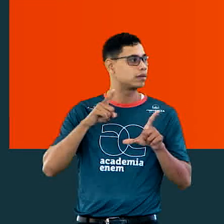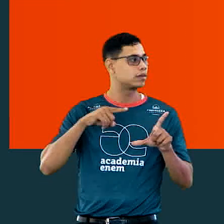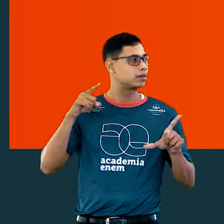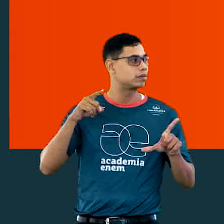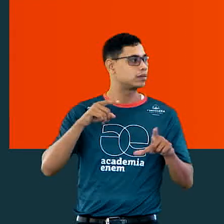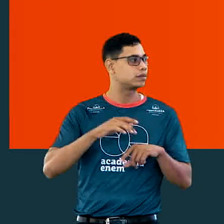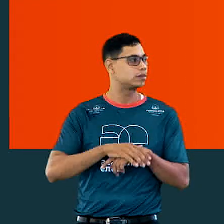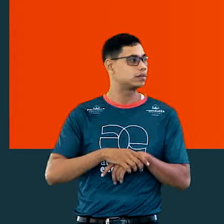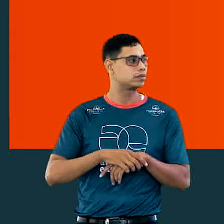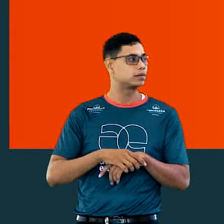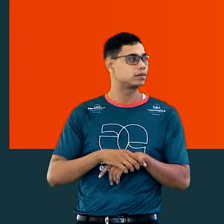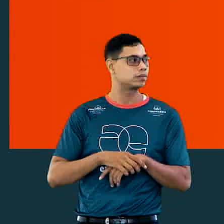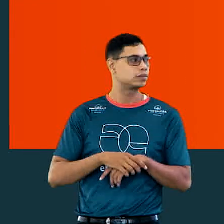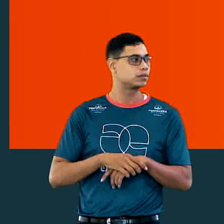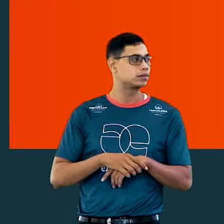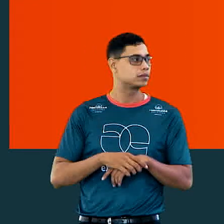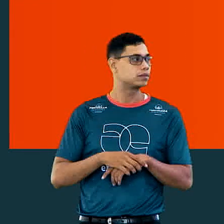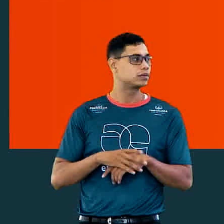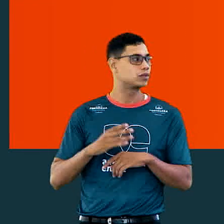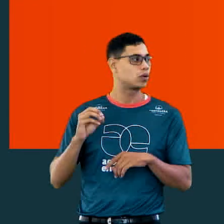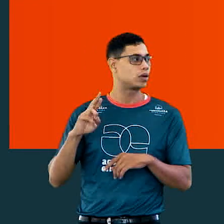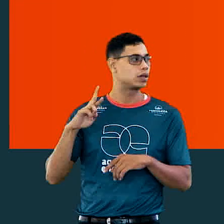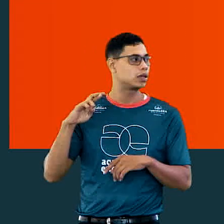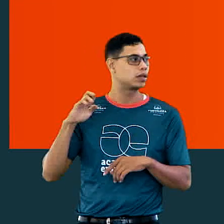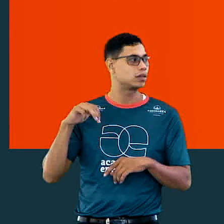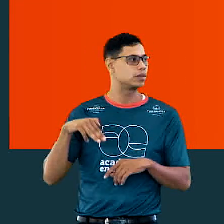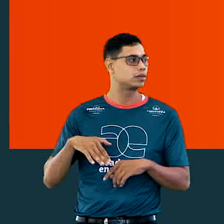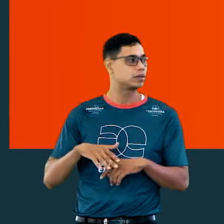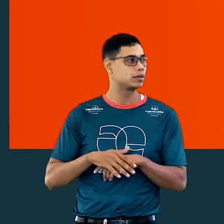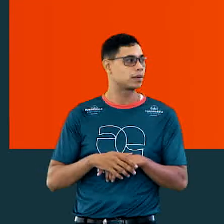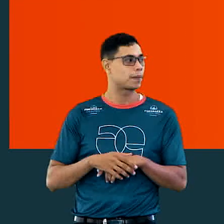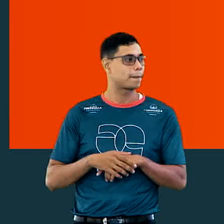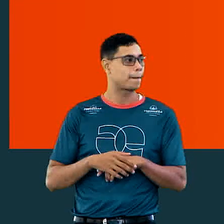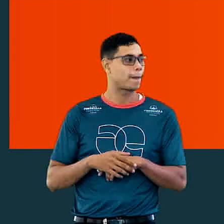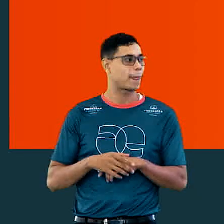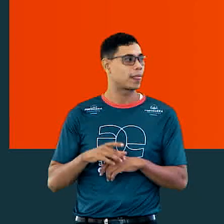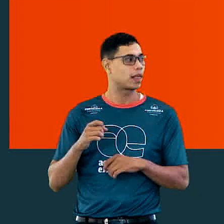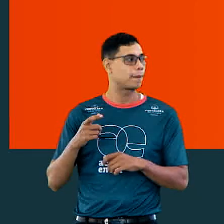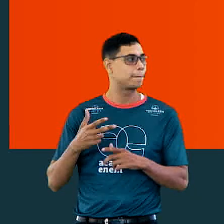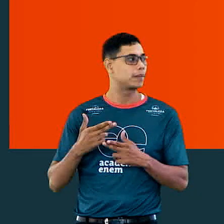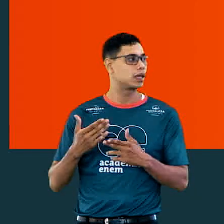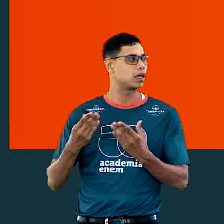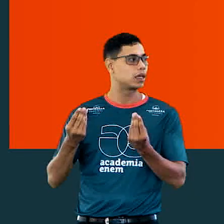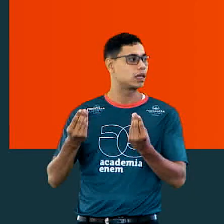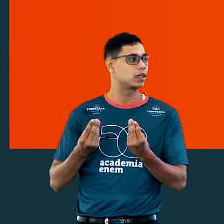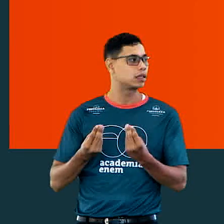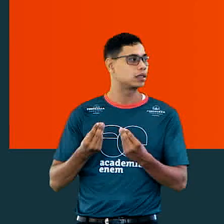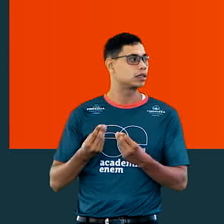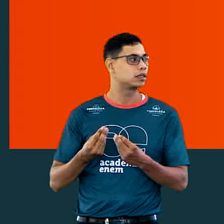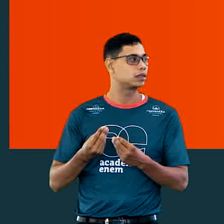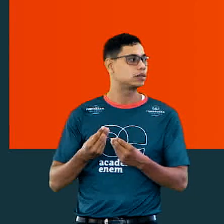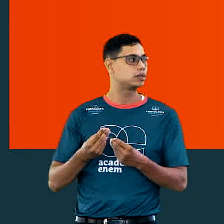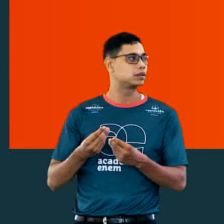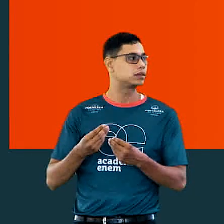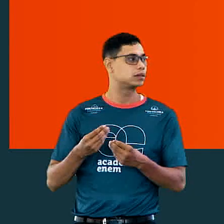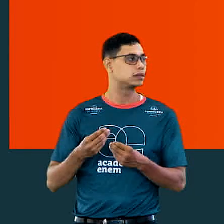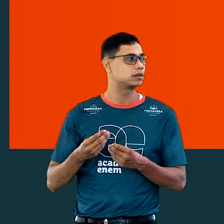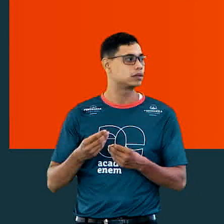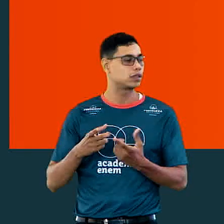pela origem, esse gráfico me dará, através dele, a